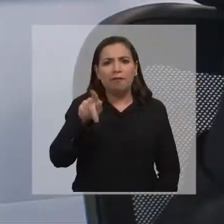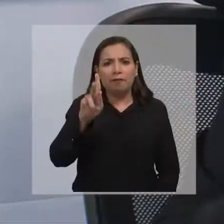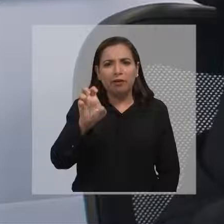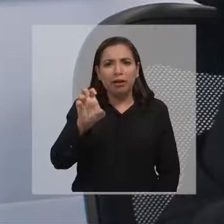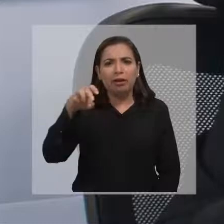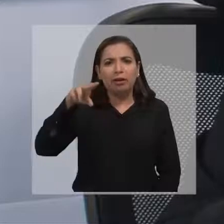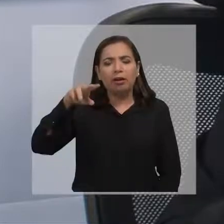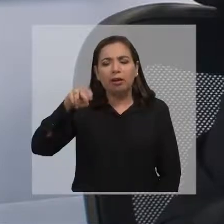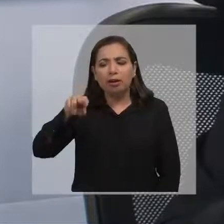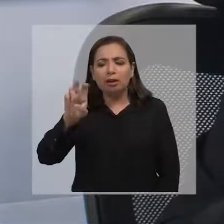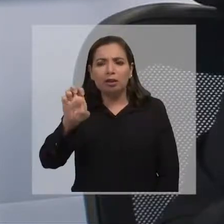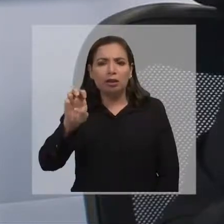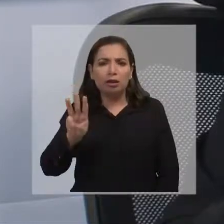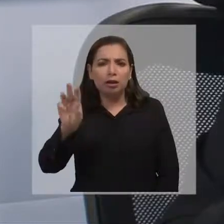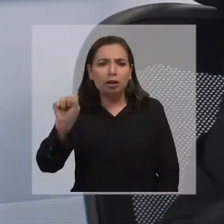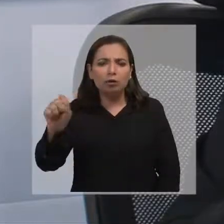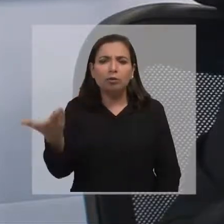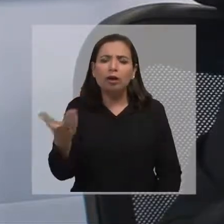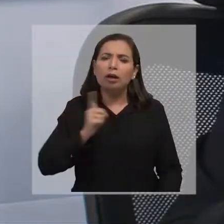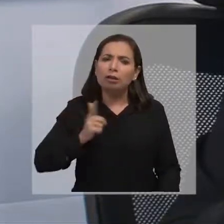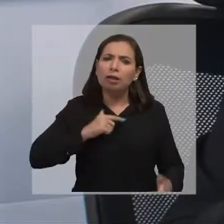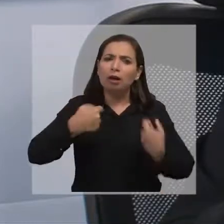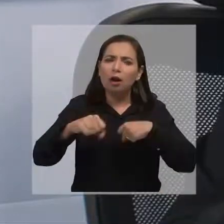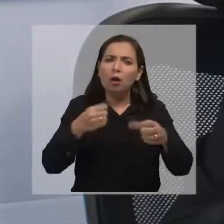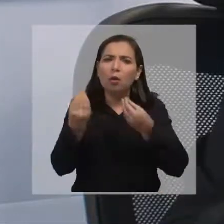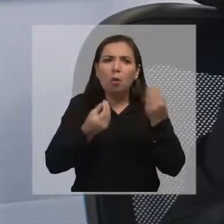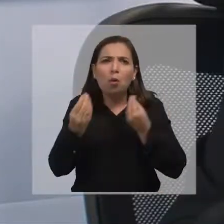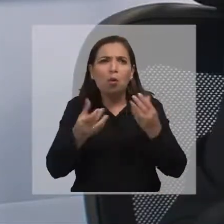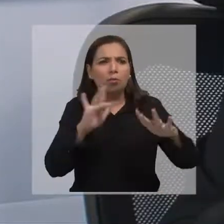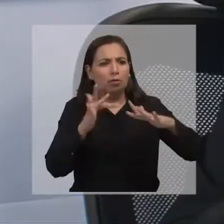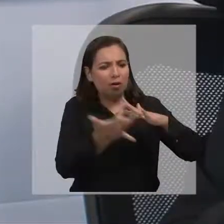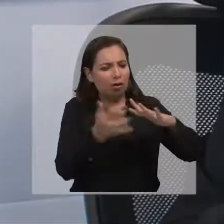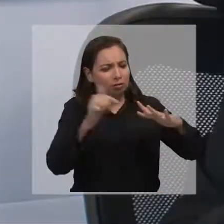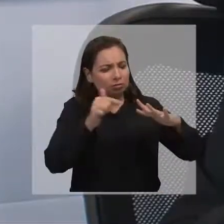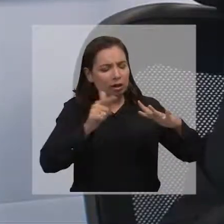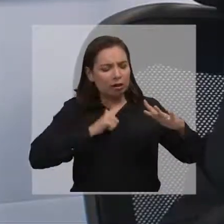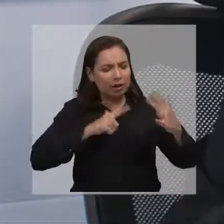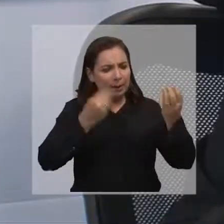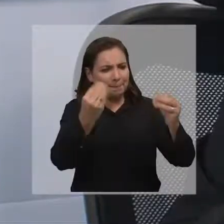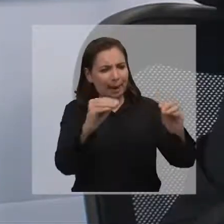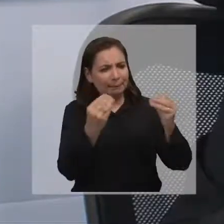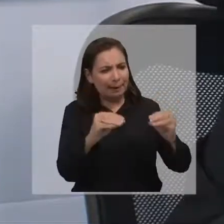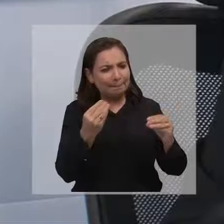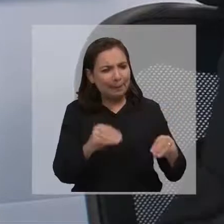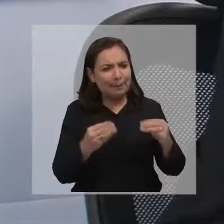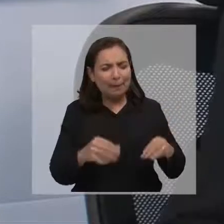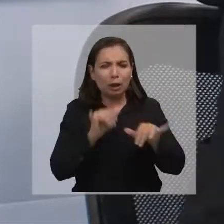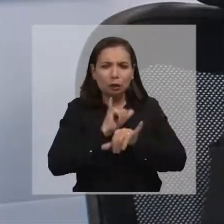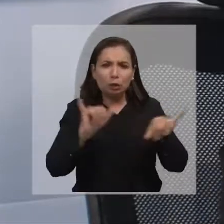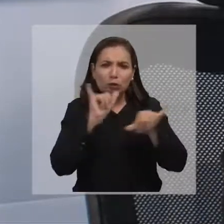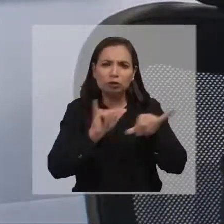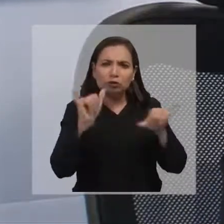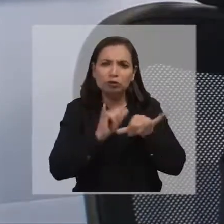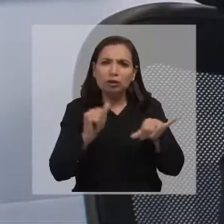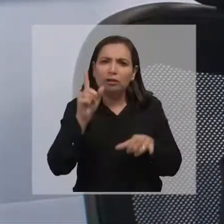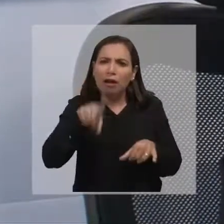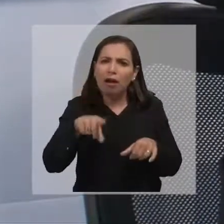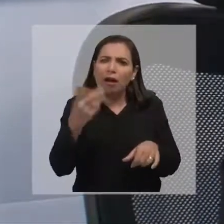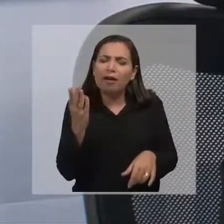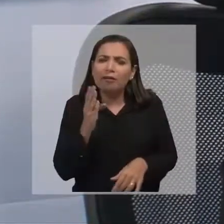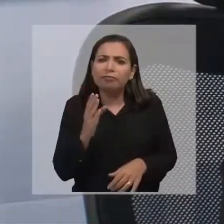tanto sobre as redes sociais produzirem notícias falsas e as redes